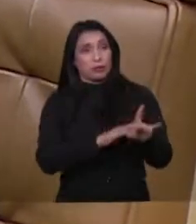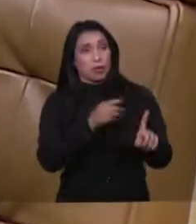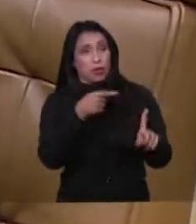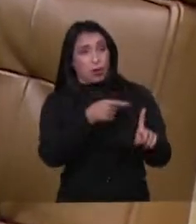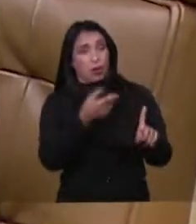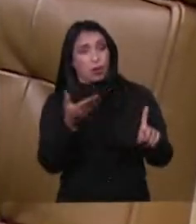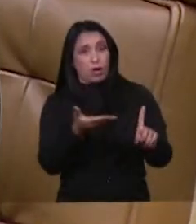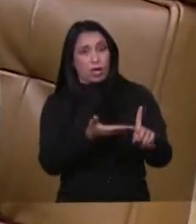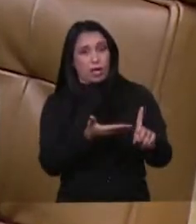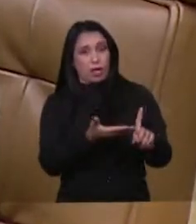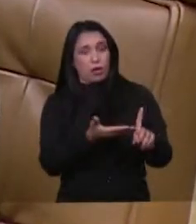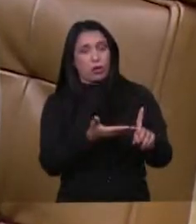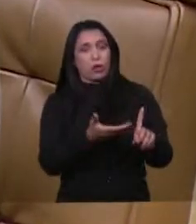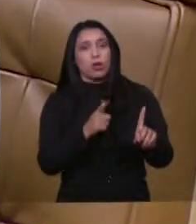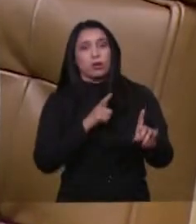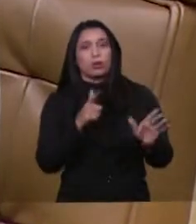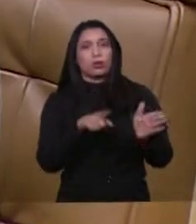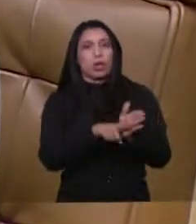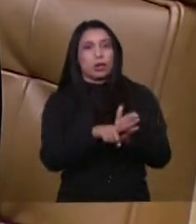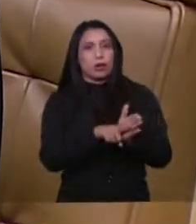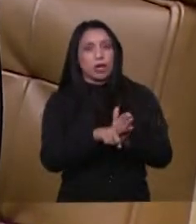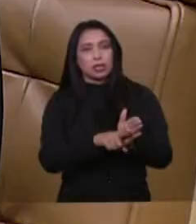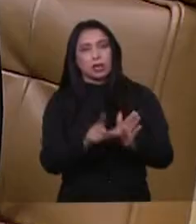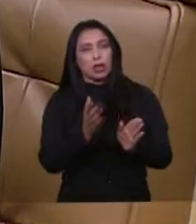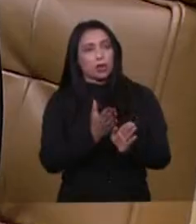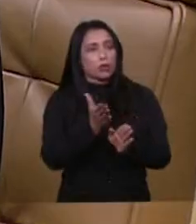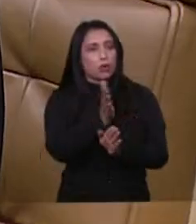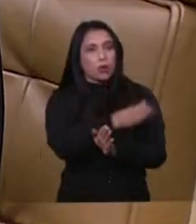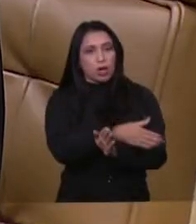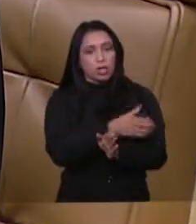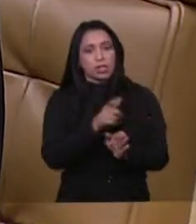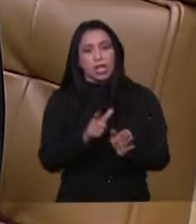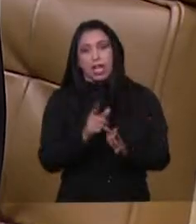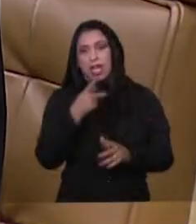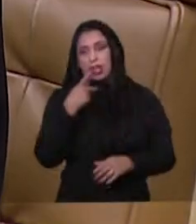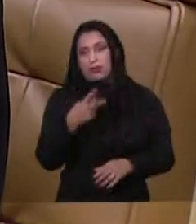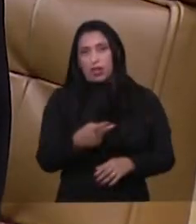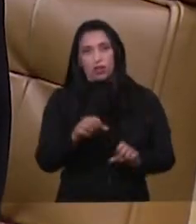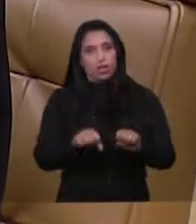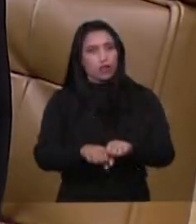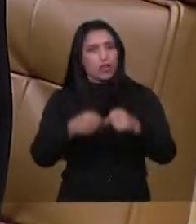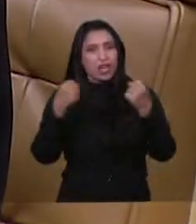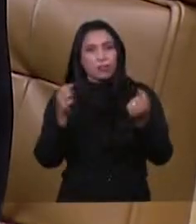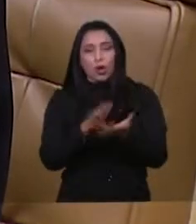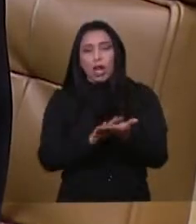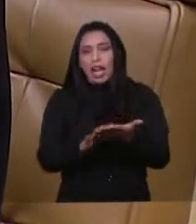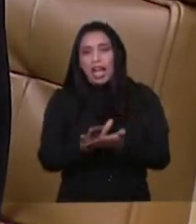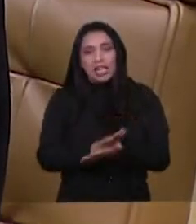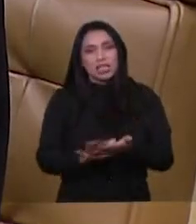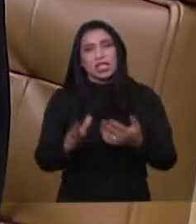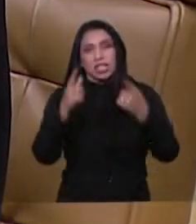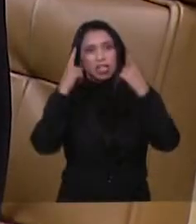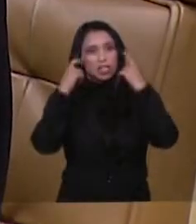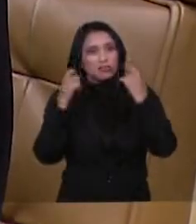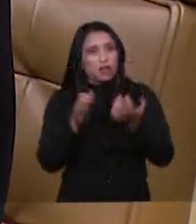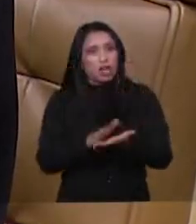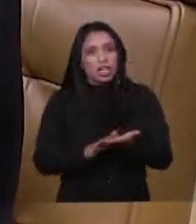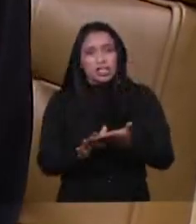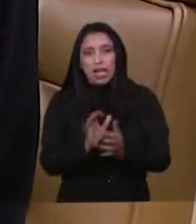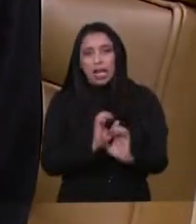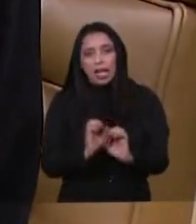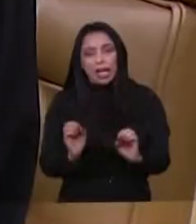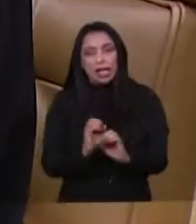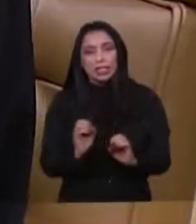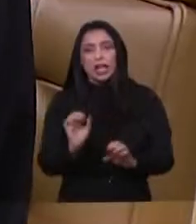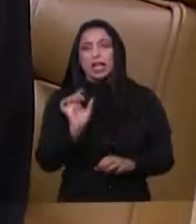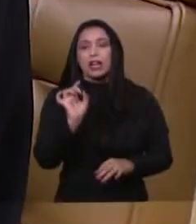fase extrajudicial, seja no interrogatório, negou ter danificado patrimônio público ou ter feito uso de violência, limitando-se quase